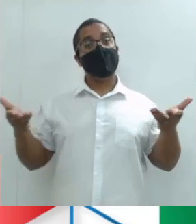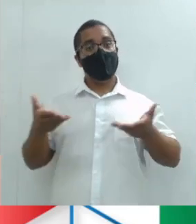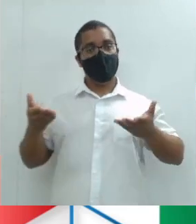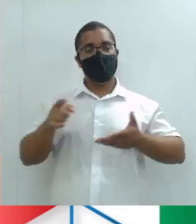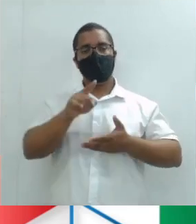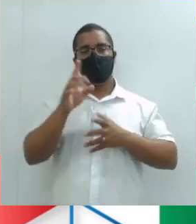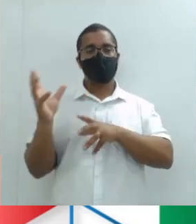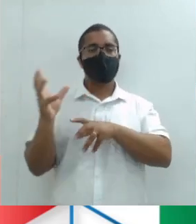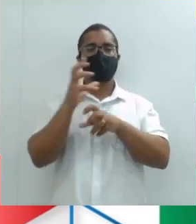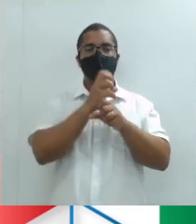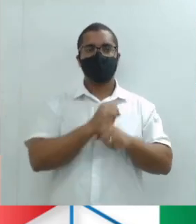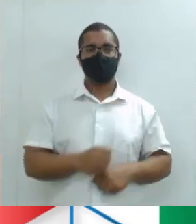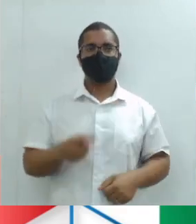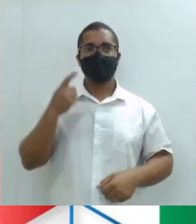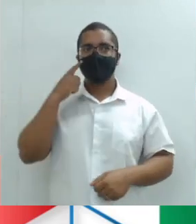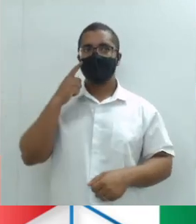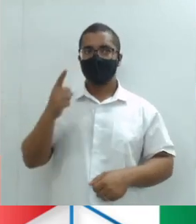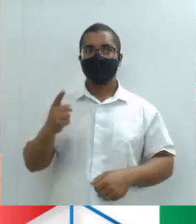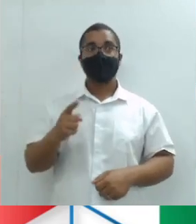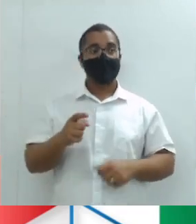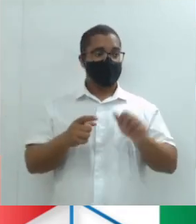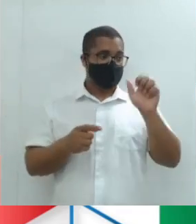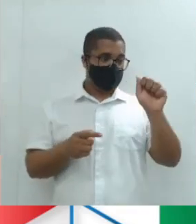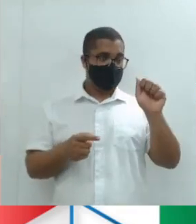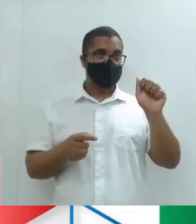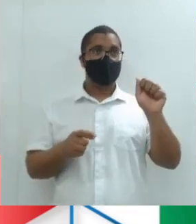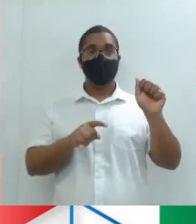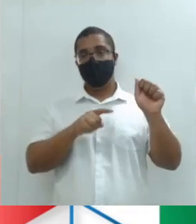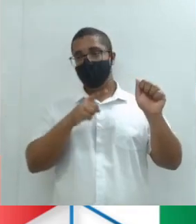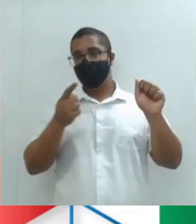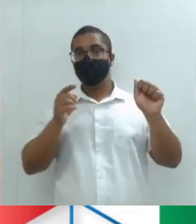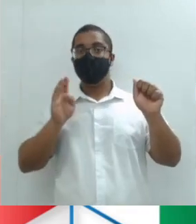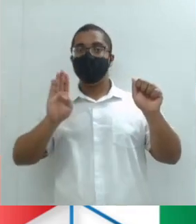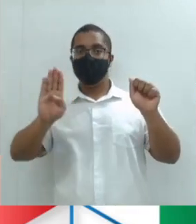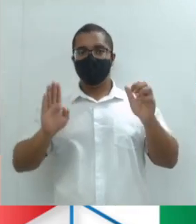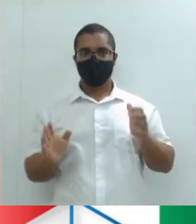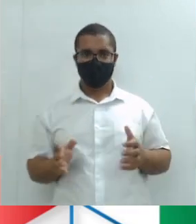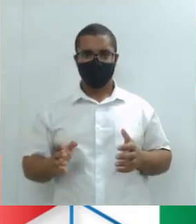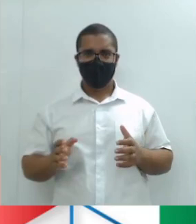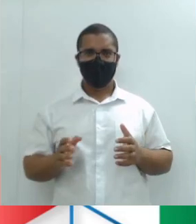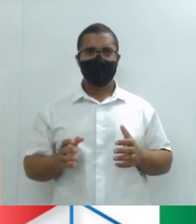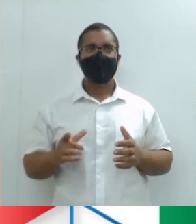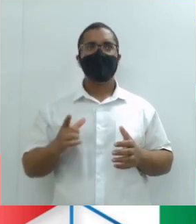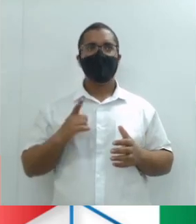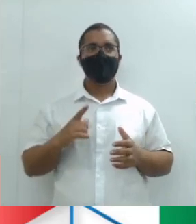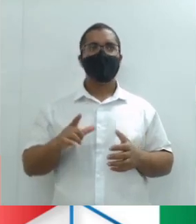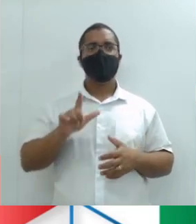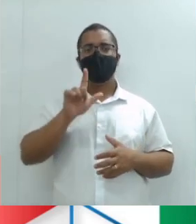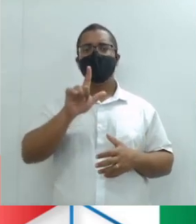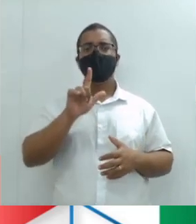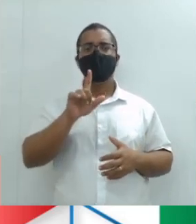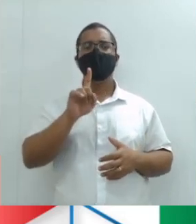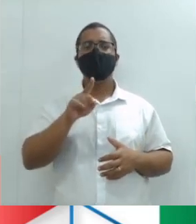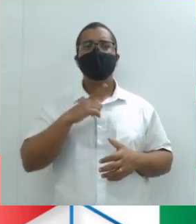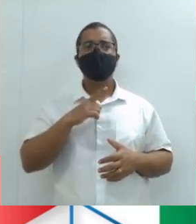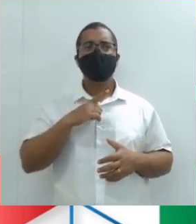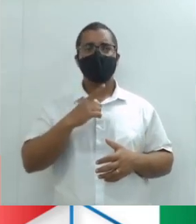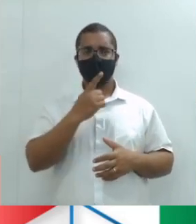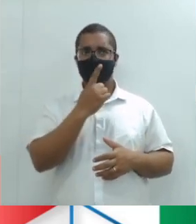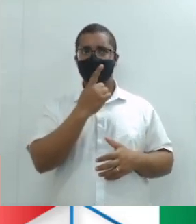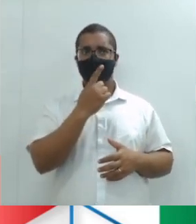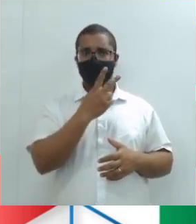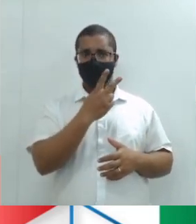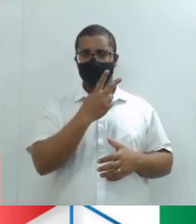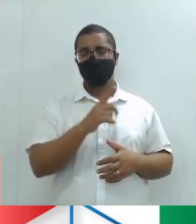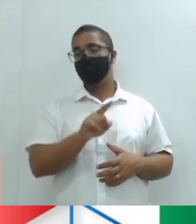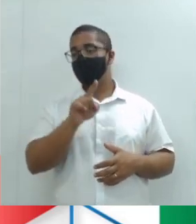vai calcular esse aí, ó, o item A e o quadrado B, ambos com o seu lado aí. O quadrado A tem 12